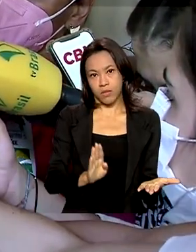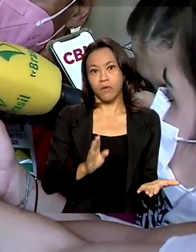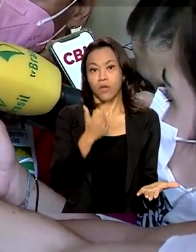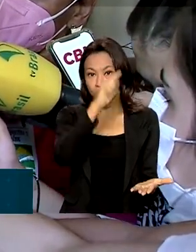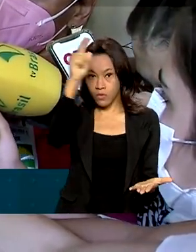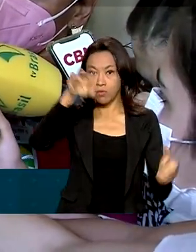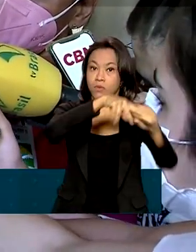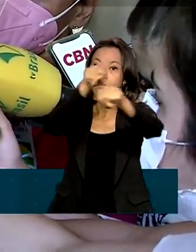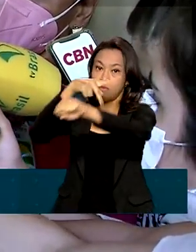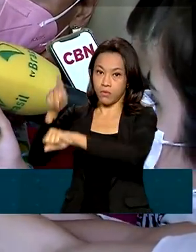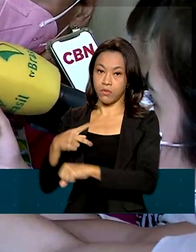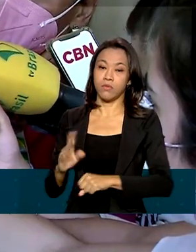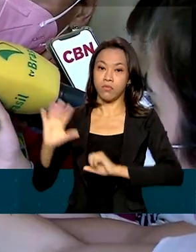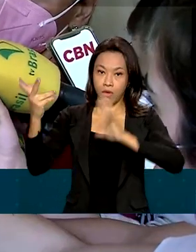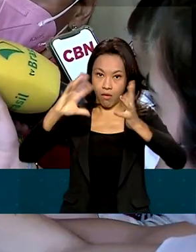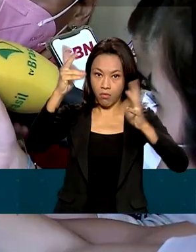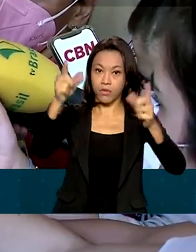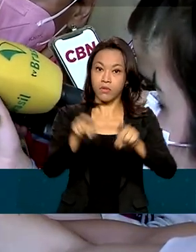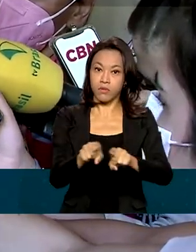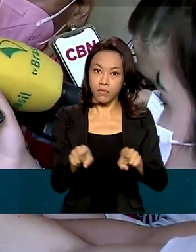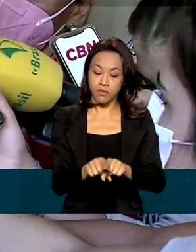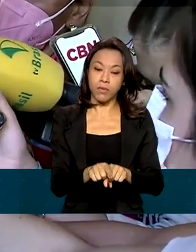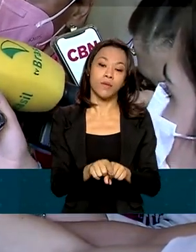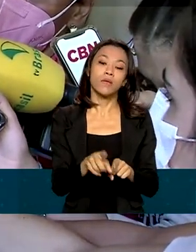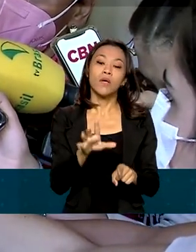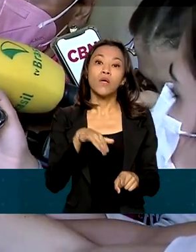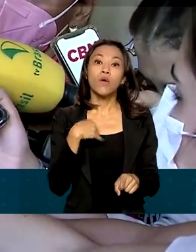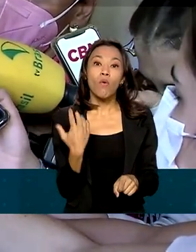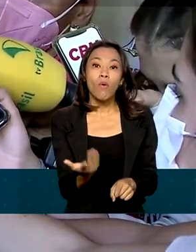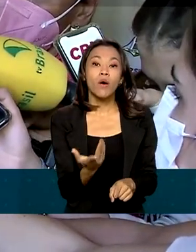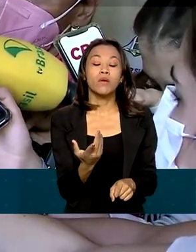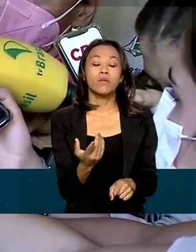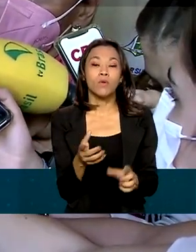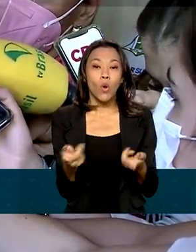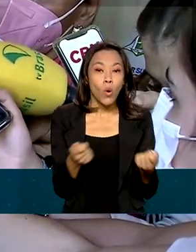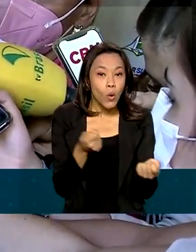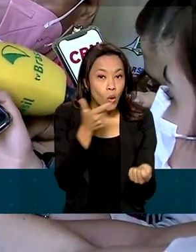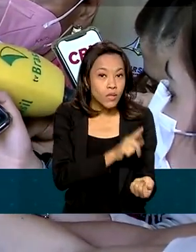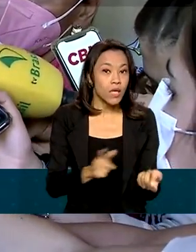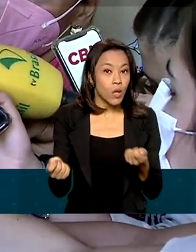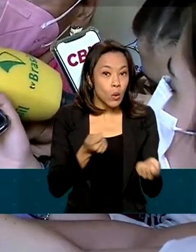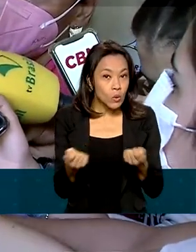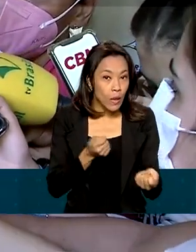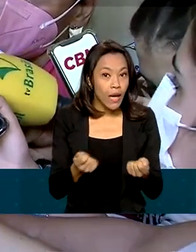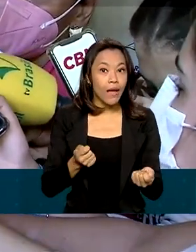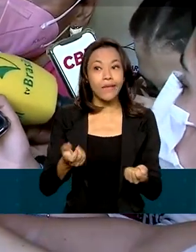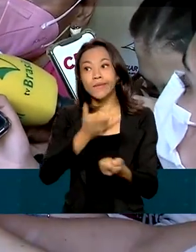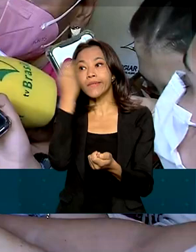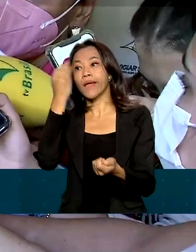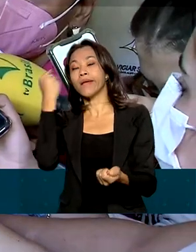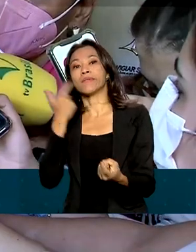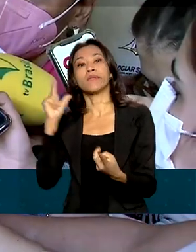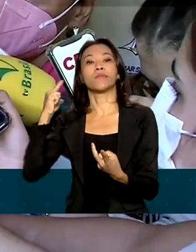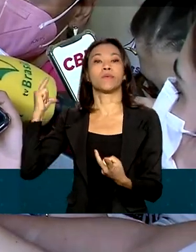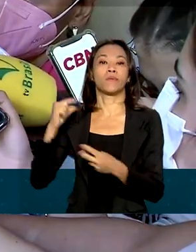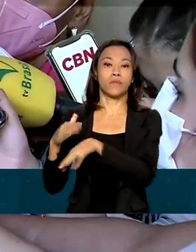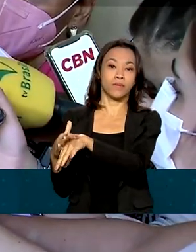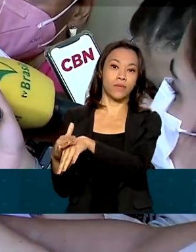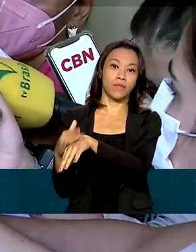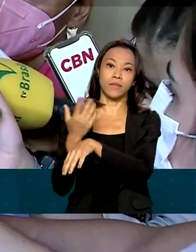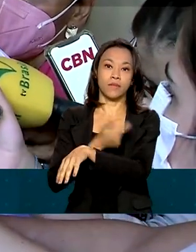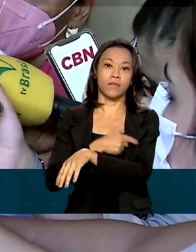sal quanto ficou segue controlar com mais eficiência da população se esquece dessas doenças e deixa